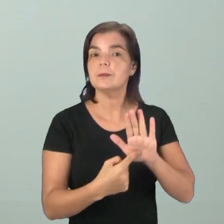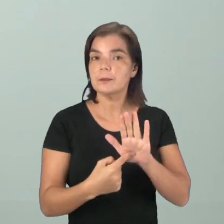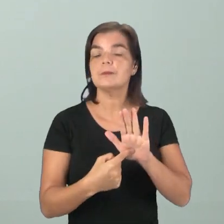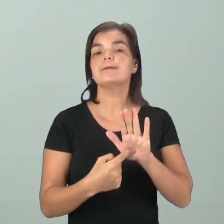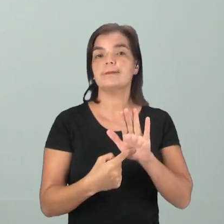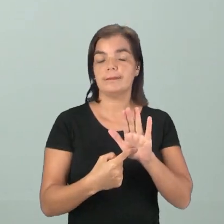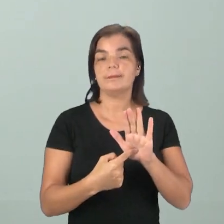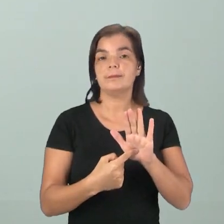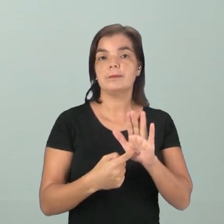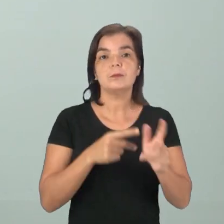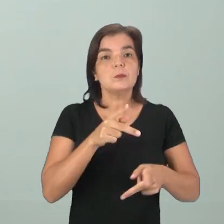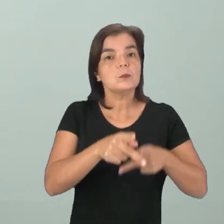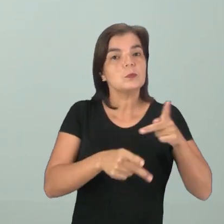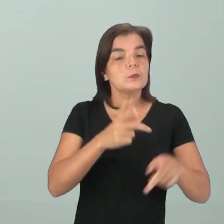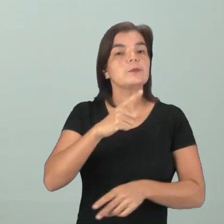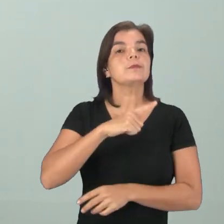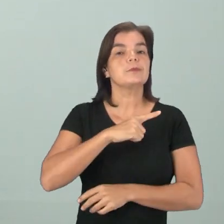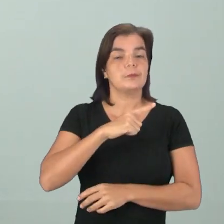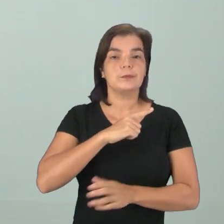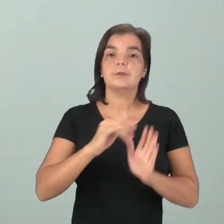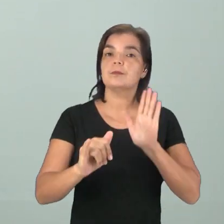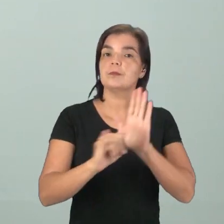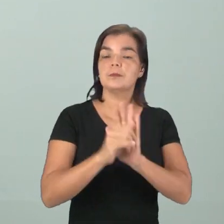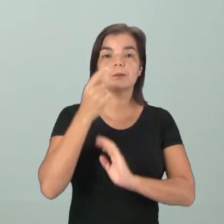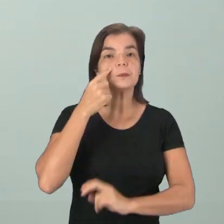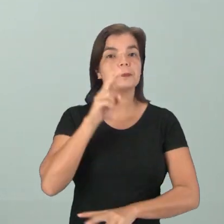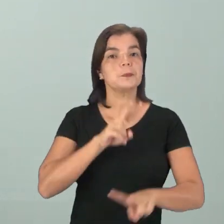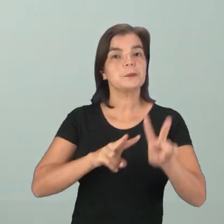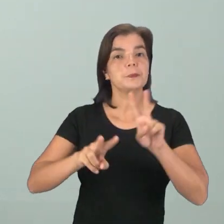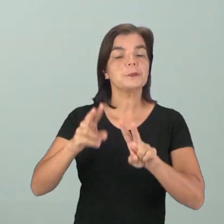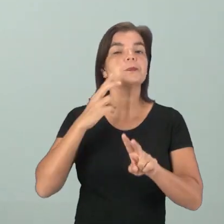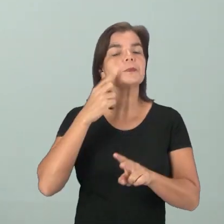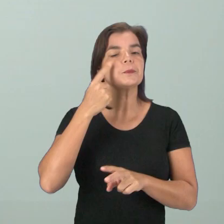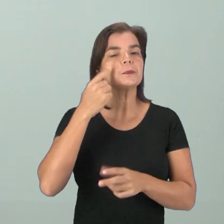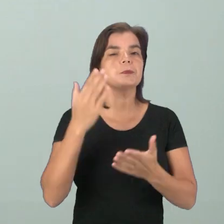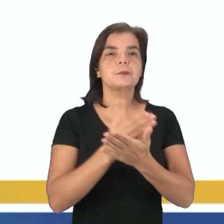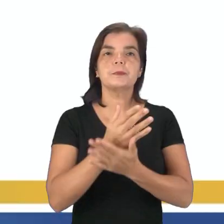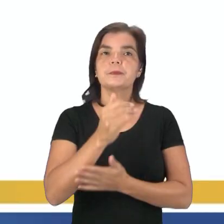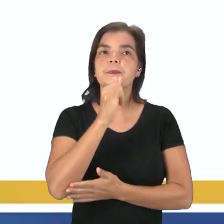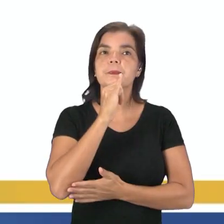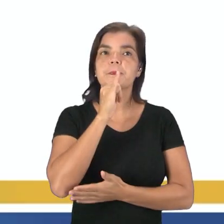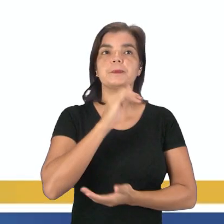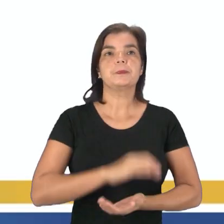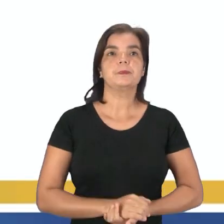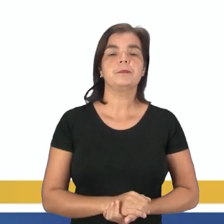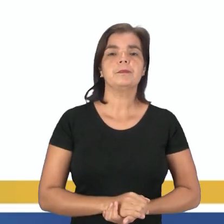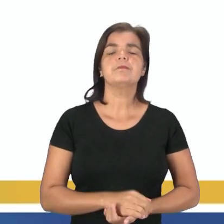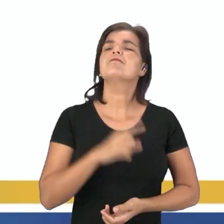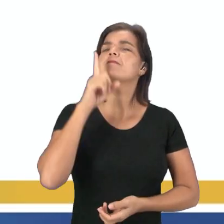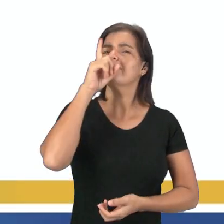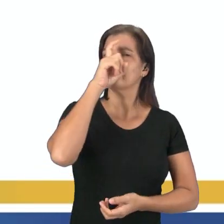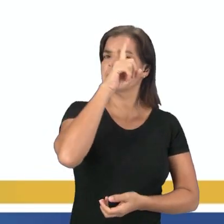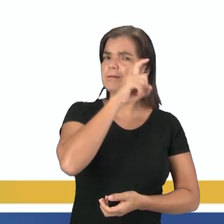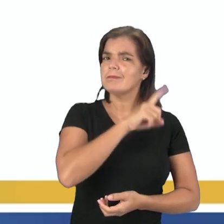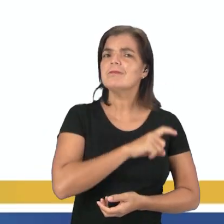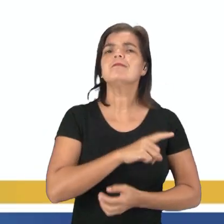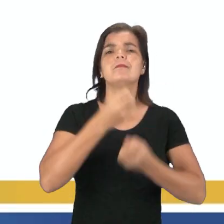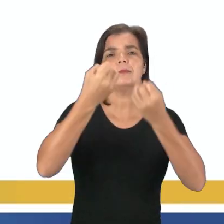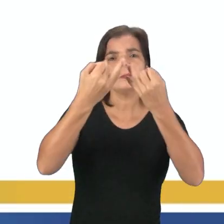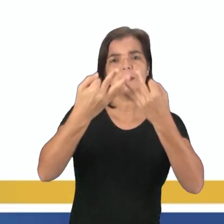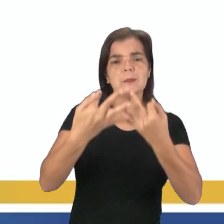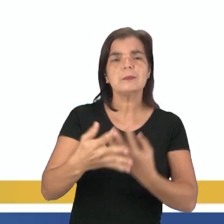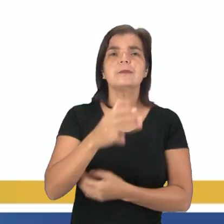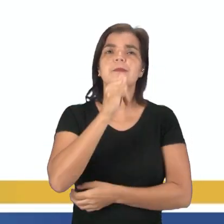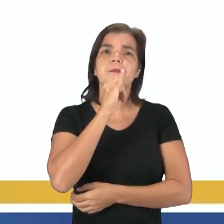e que vão fazer com que um povo tenha uma identidade visual. Vamos lá ver alguns exemplos, observe. É difícil delinear